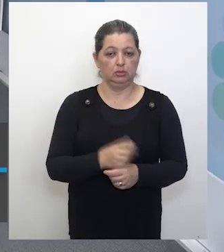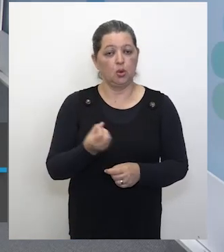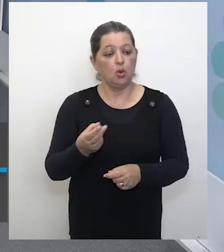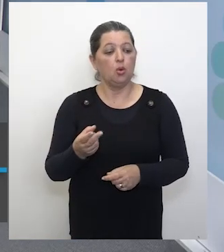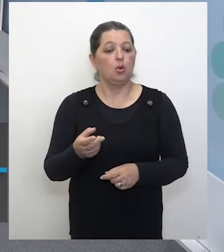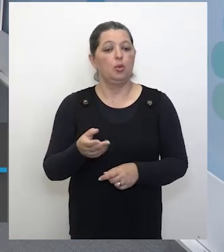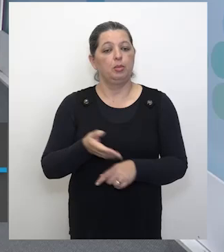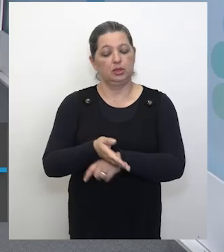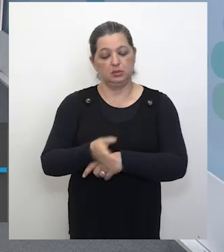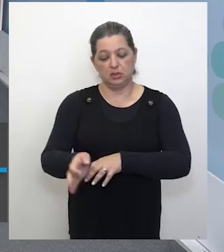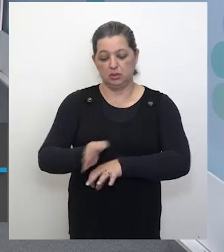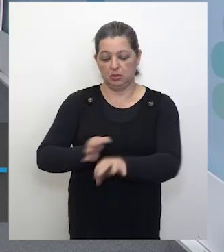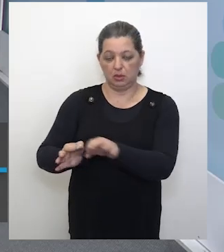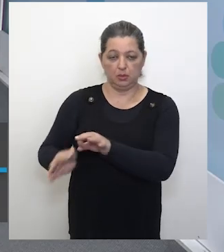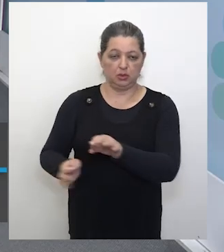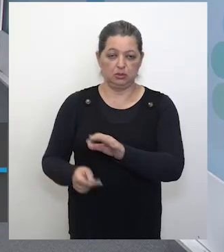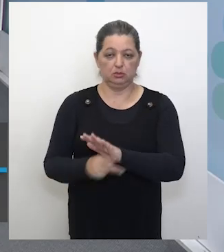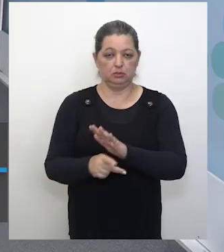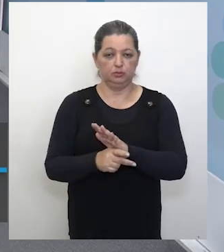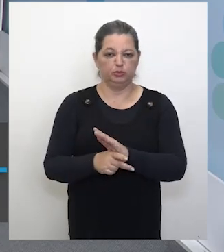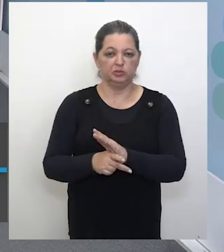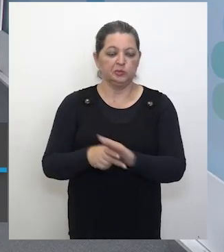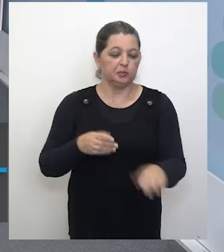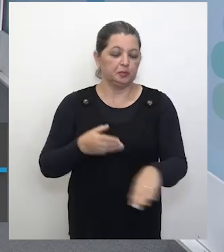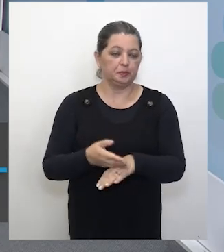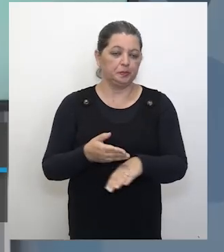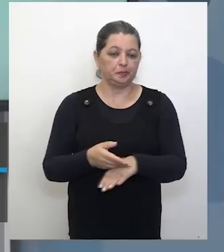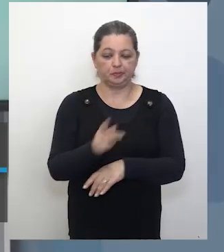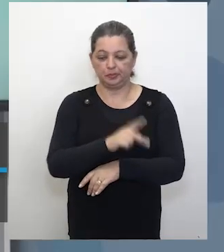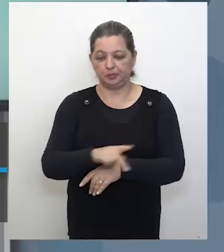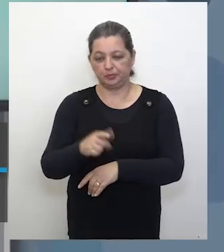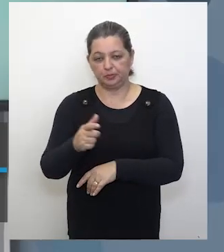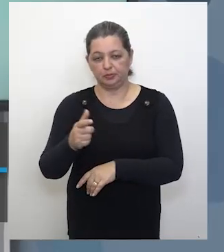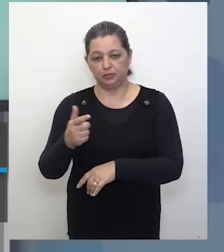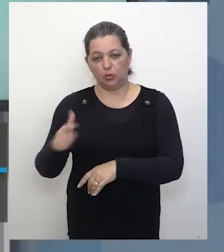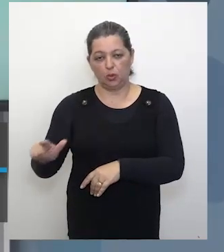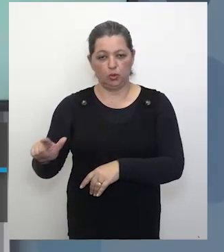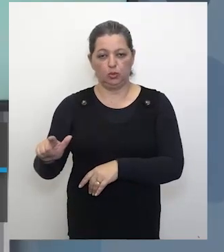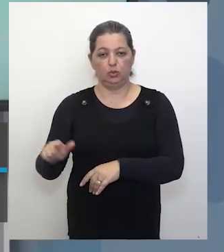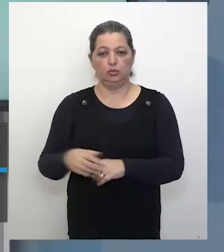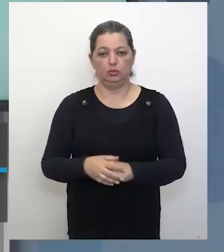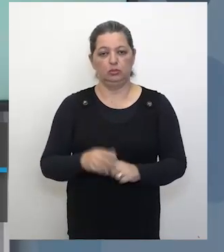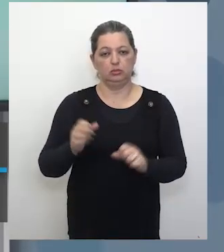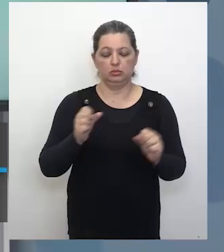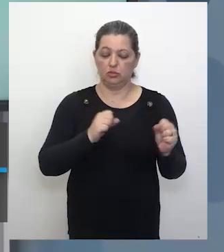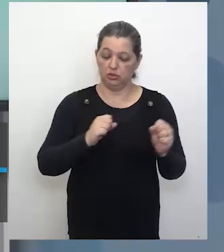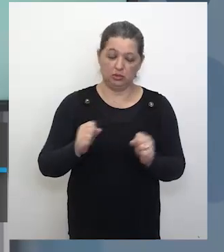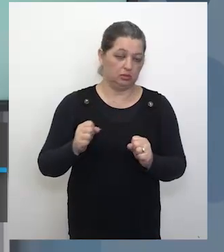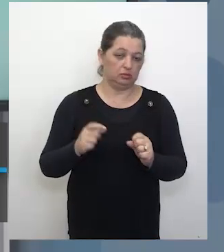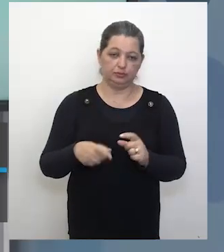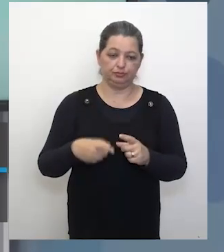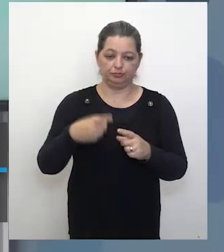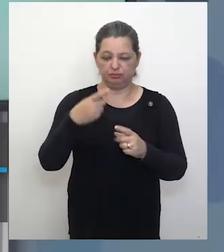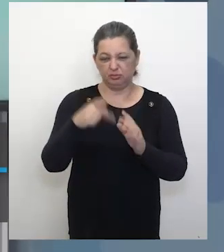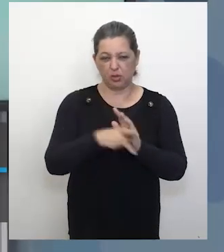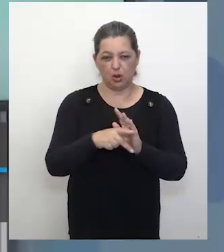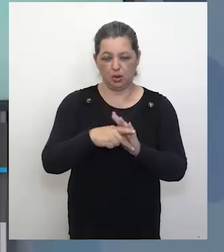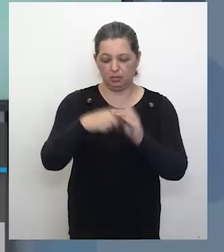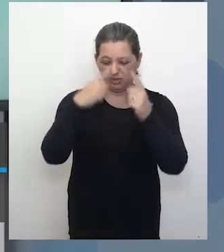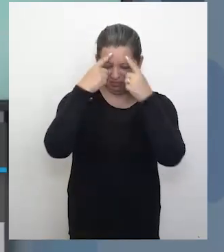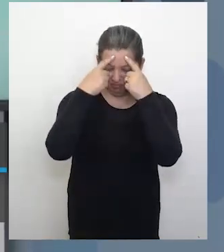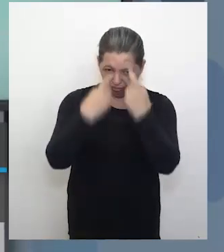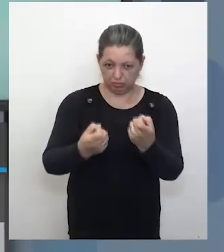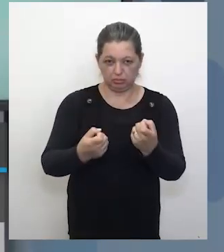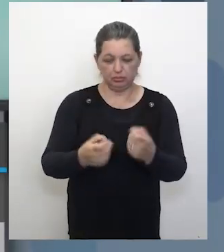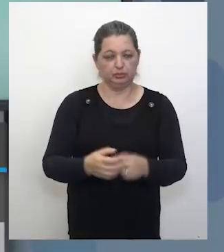elaboração, como a participação do Antônio. É uma coisa de acordos. Então, esse poder não necessariamente é um poder violento, é um poder assim,